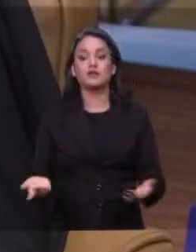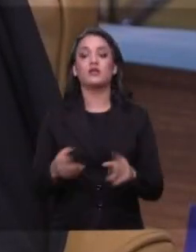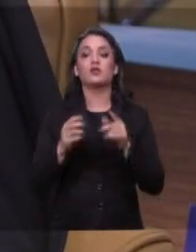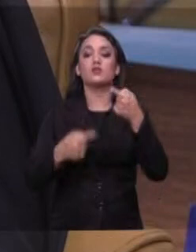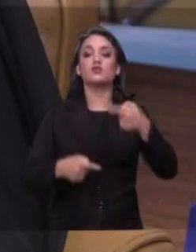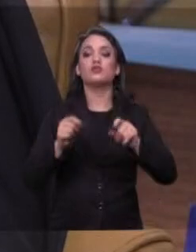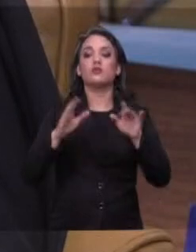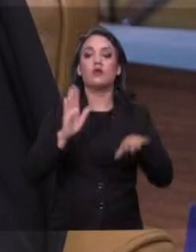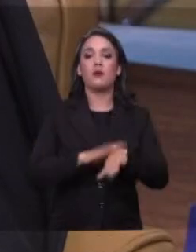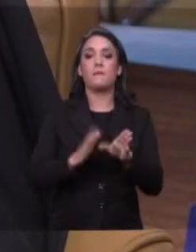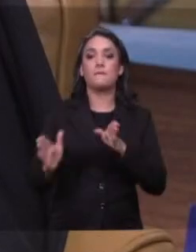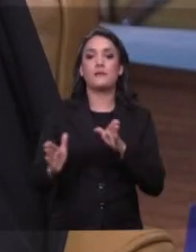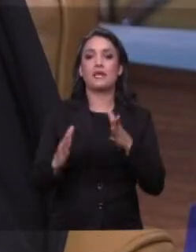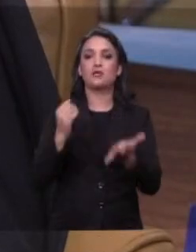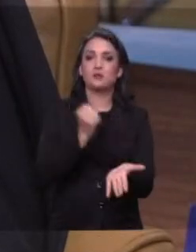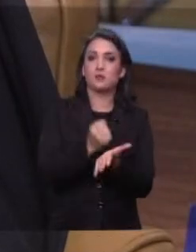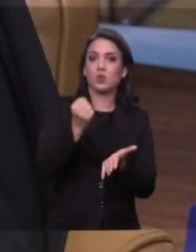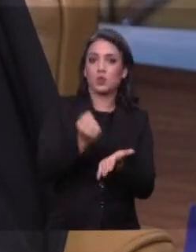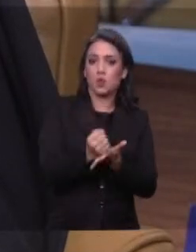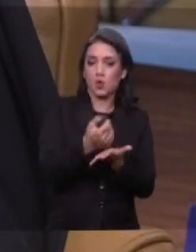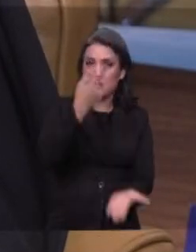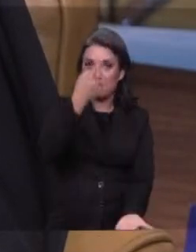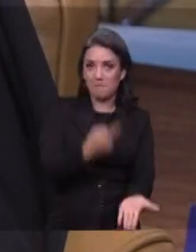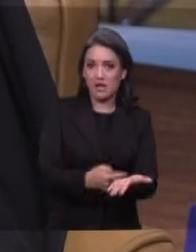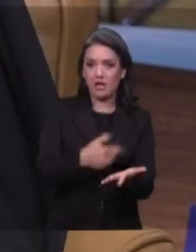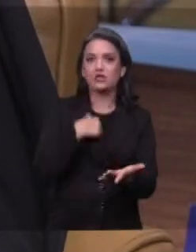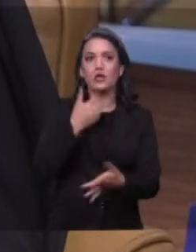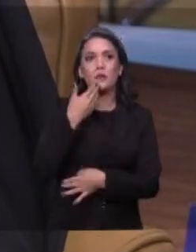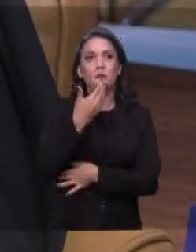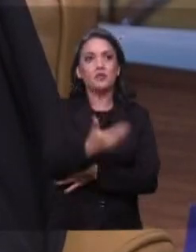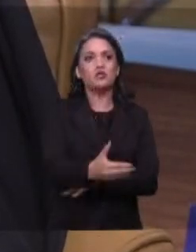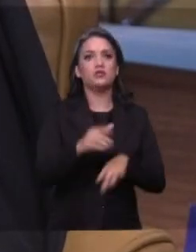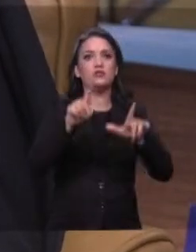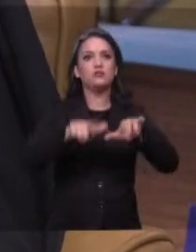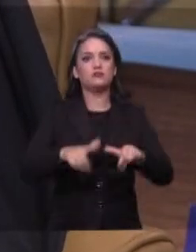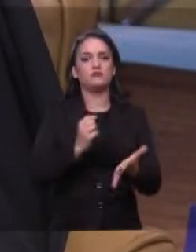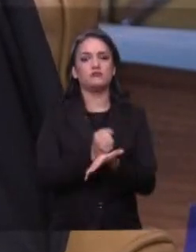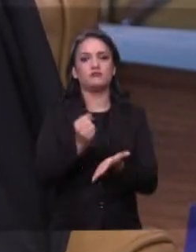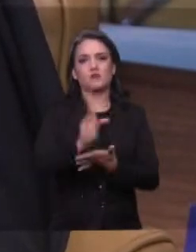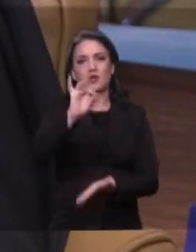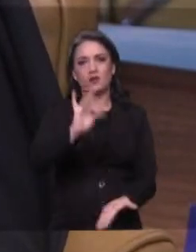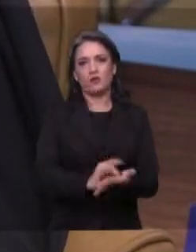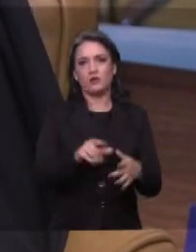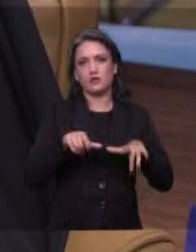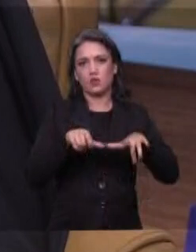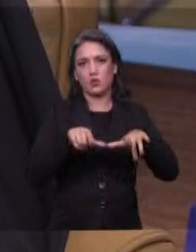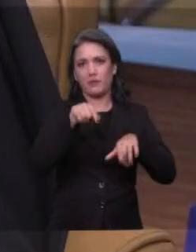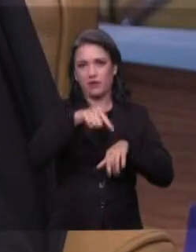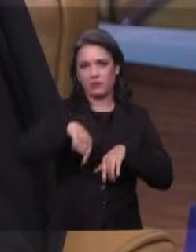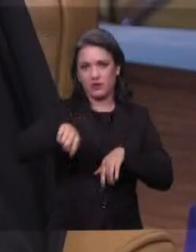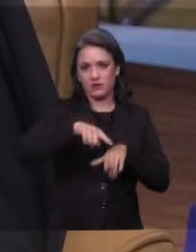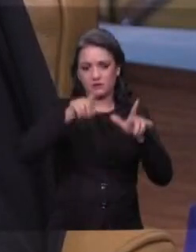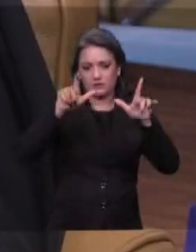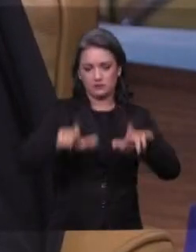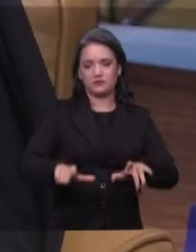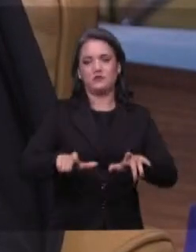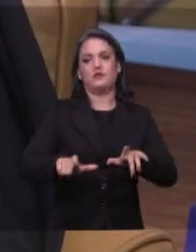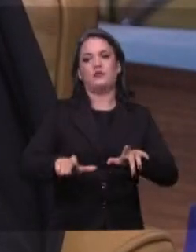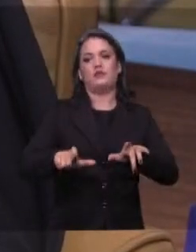e curtos. Usa toga preta sobre terno escuro, camisa branca e gravata vinho